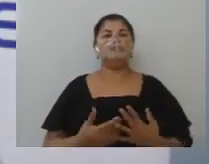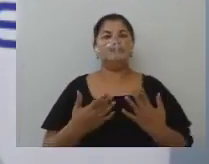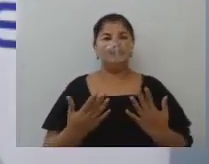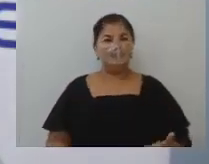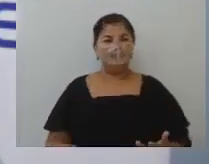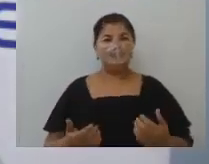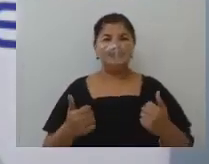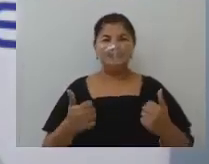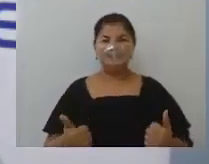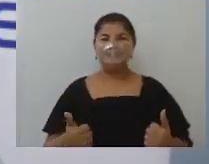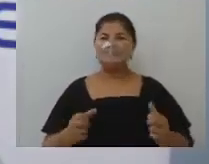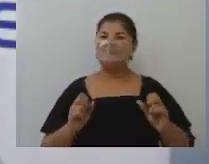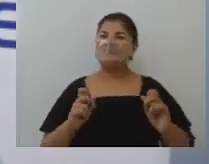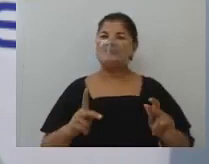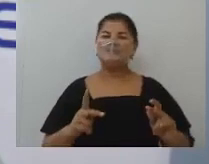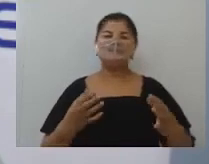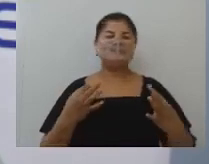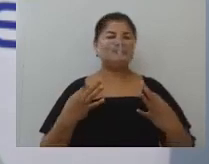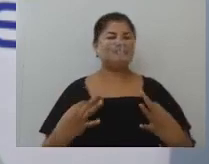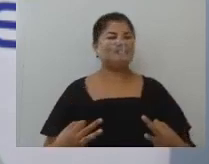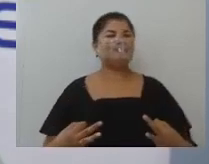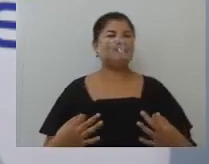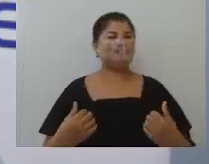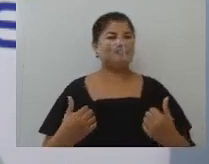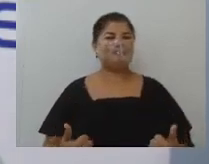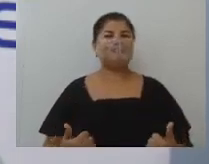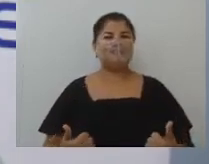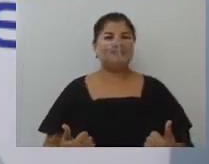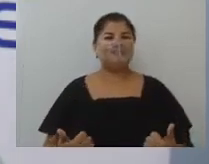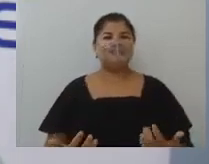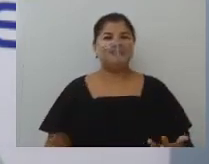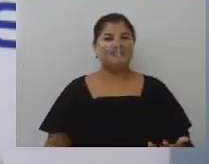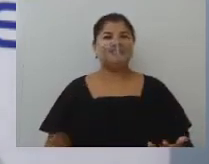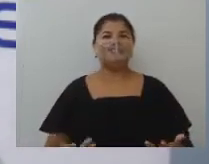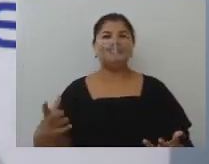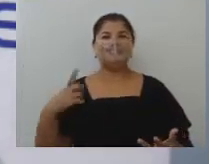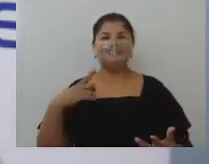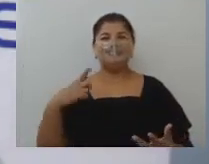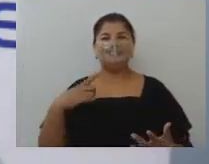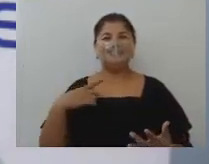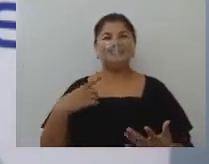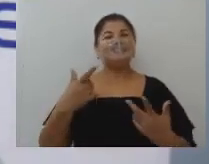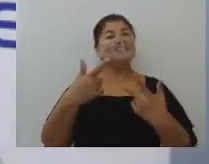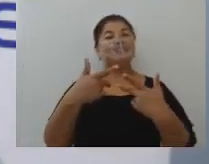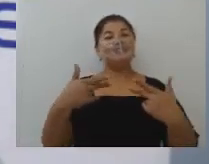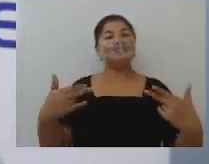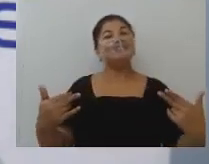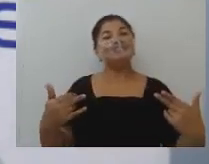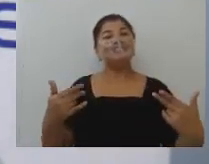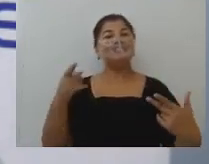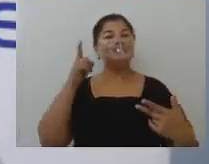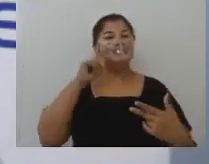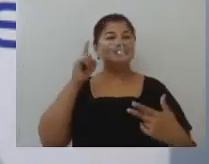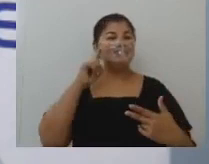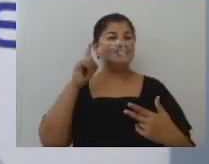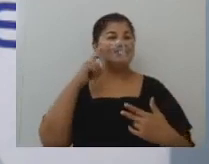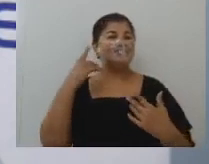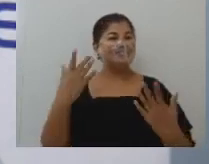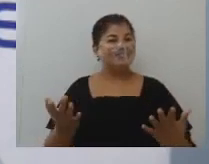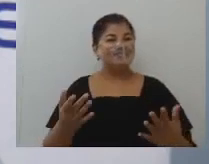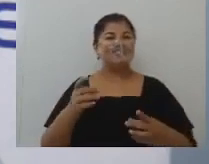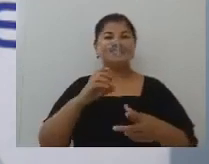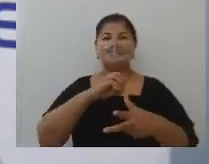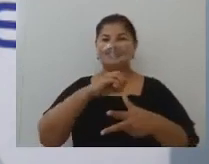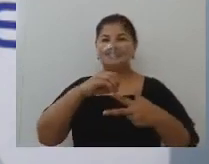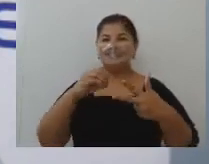Ok. Vê que massa isso, não é? A gente pegou algo corriqueiro e o Enem, ele